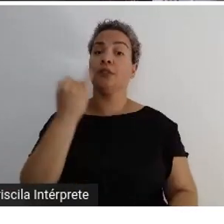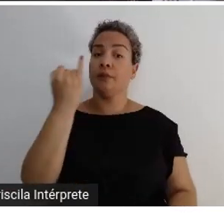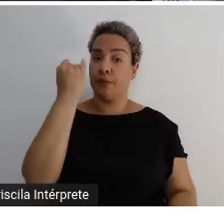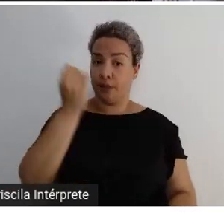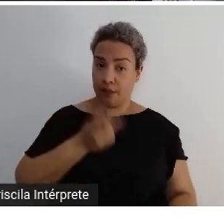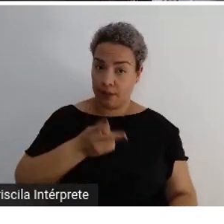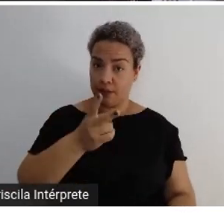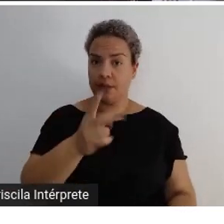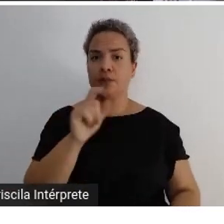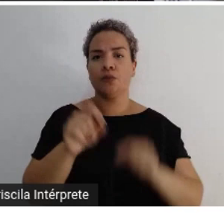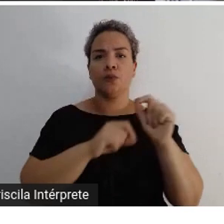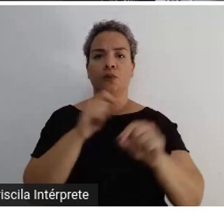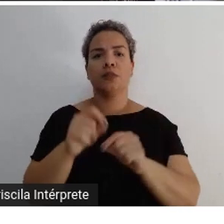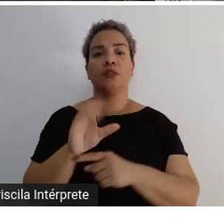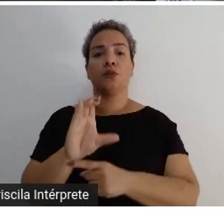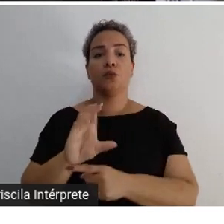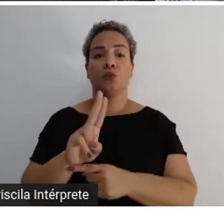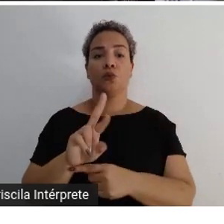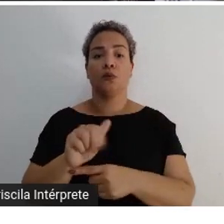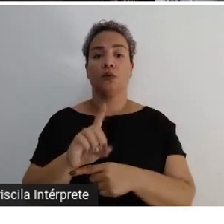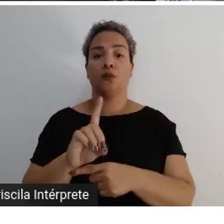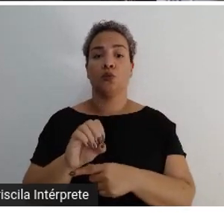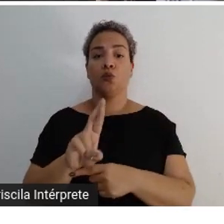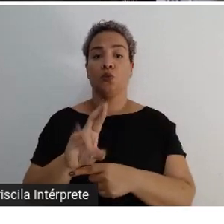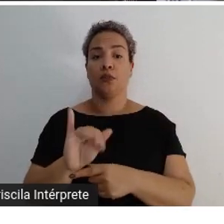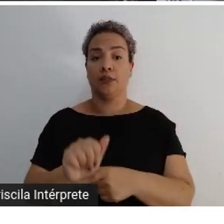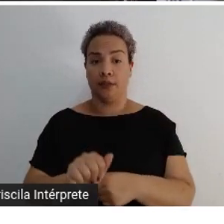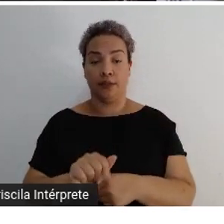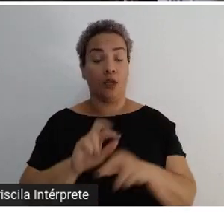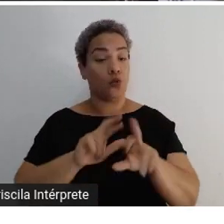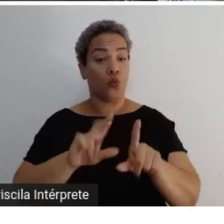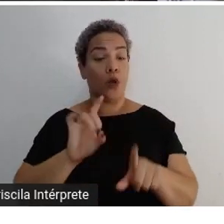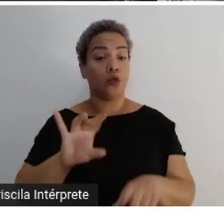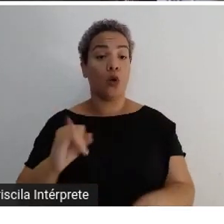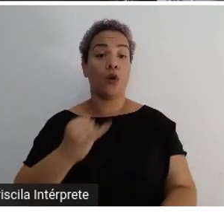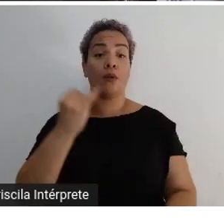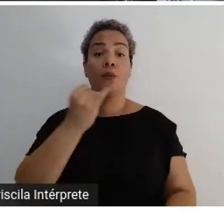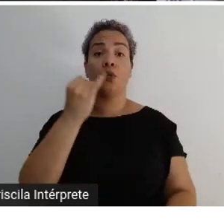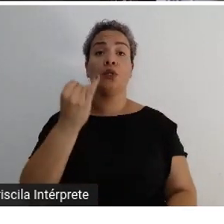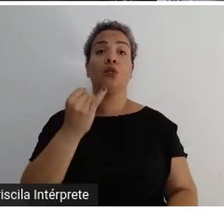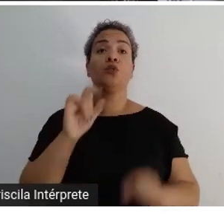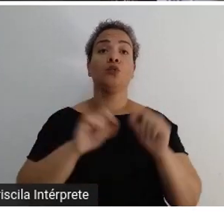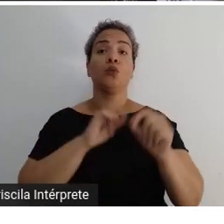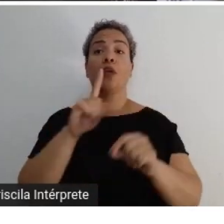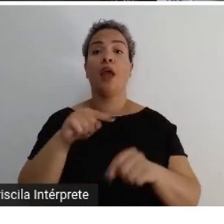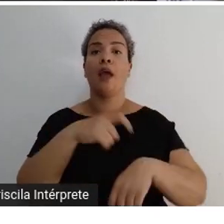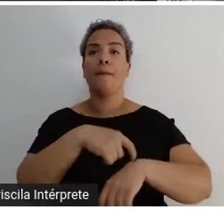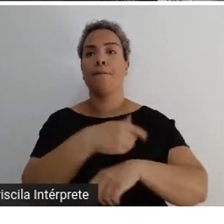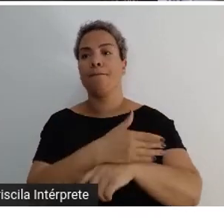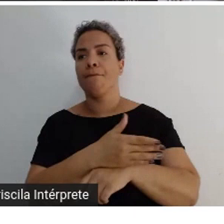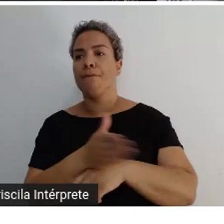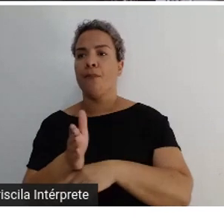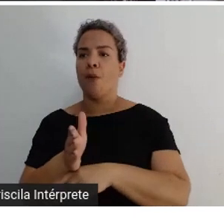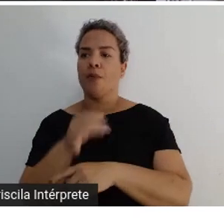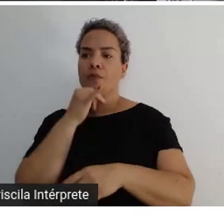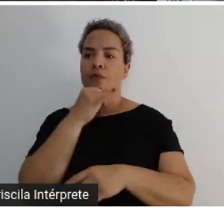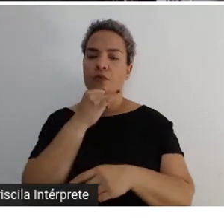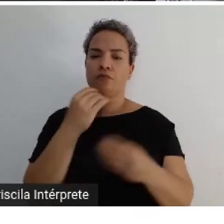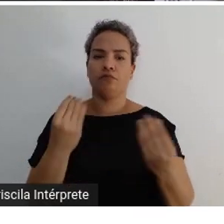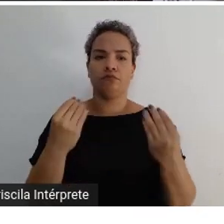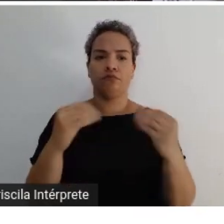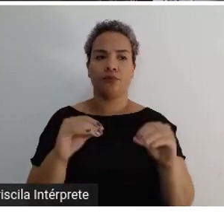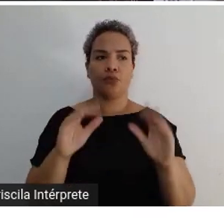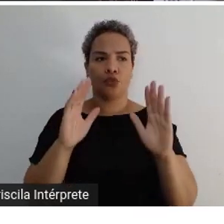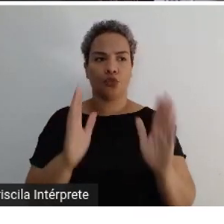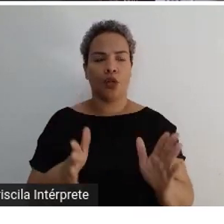aqui que a curadoria ela não é importante apenas no momento de implantação, na